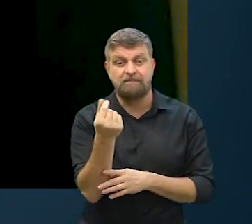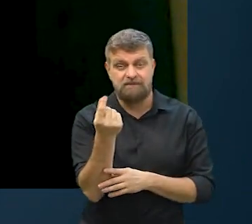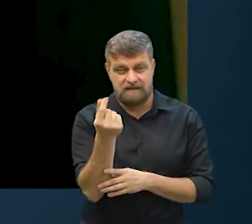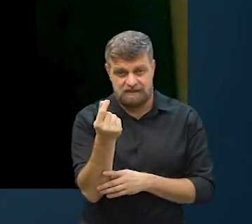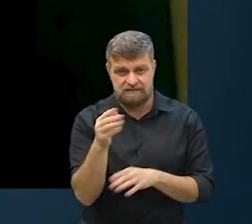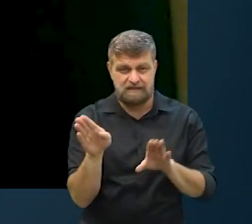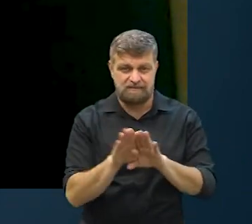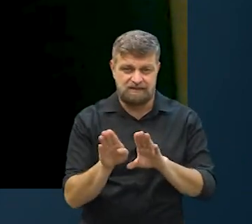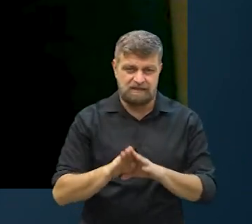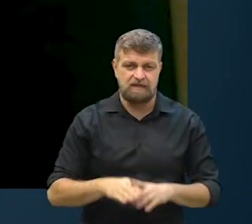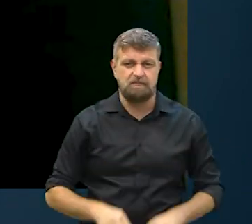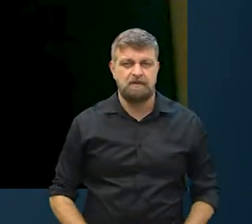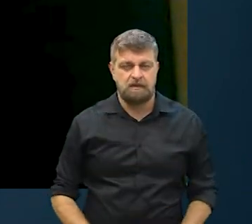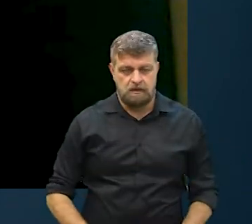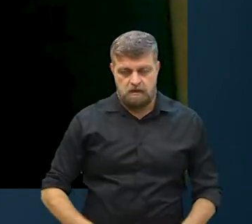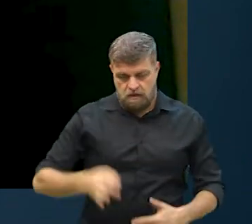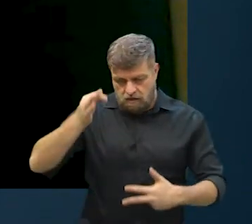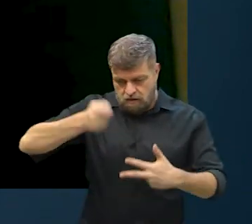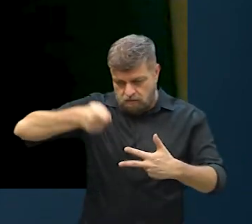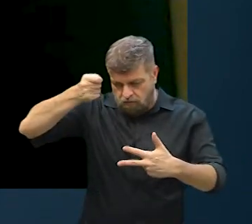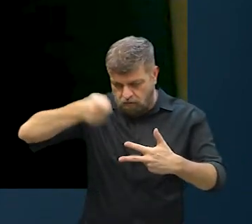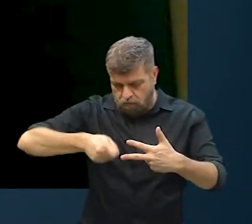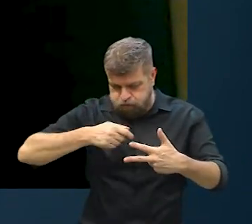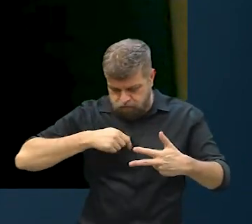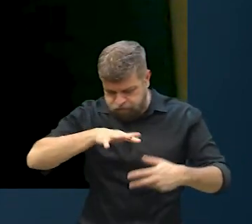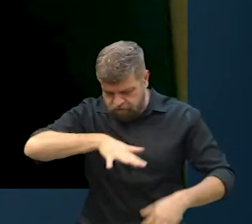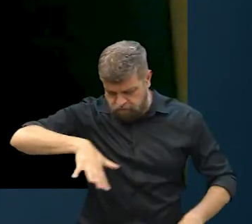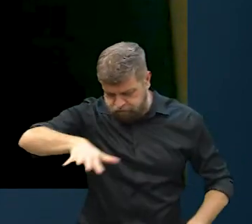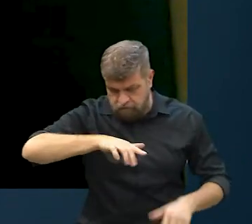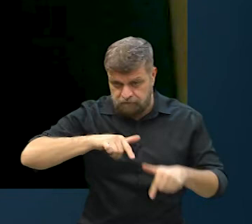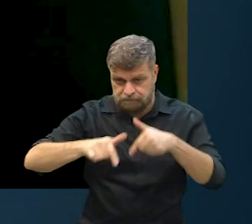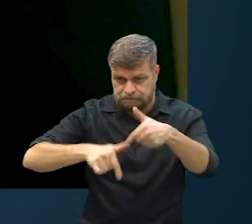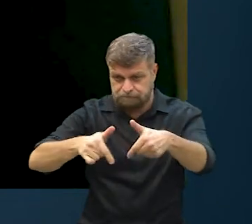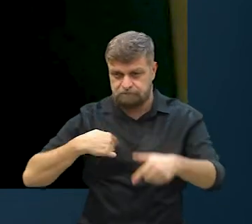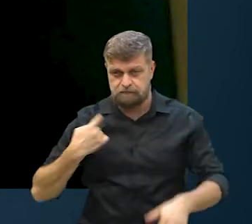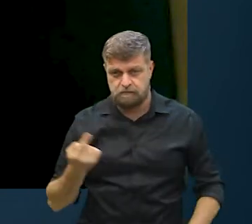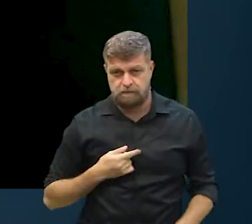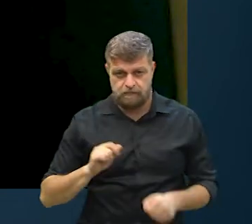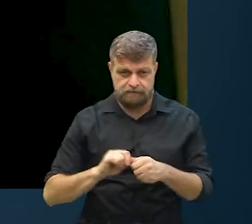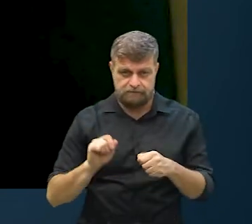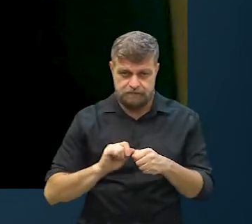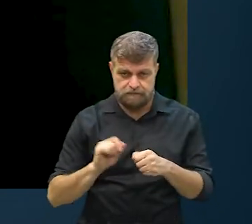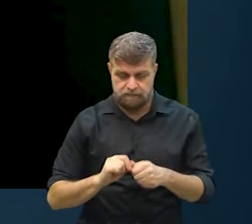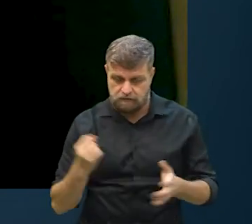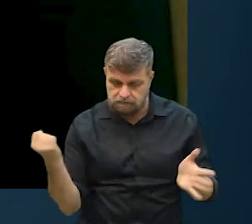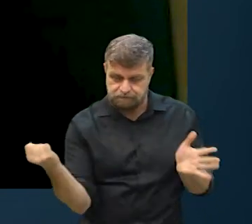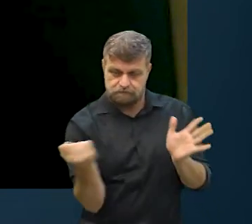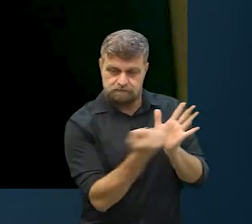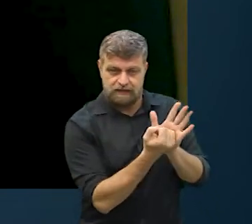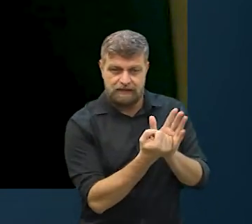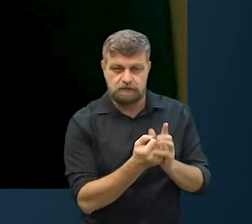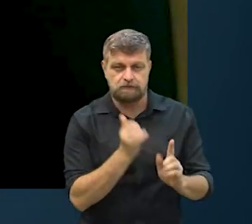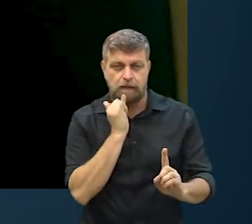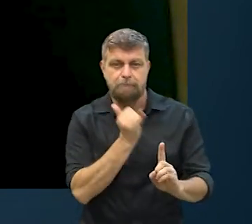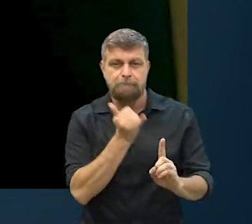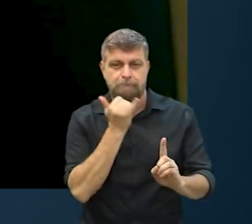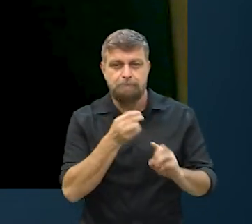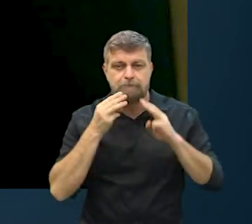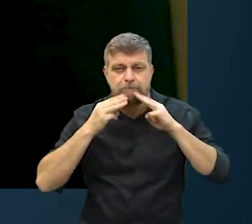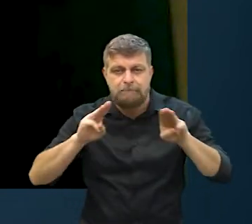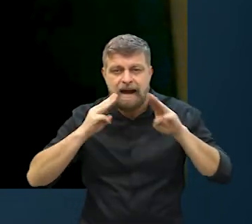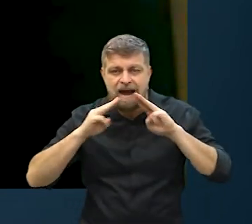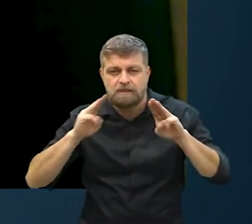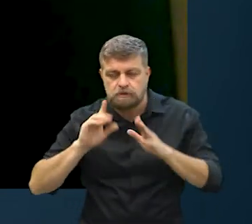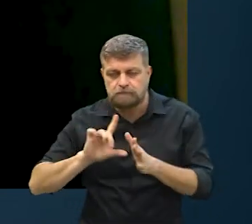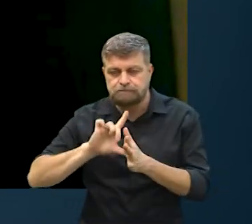também financeira, jurídica, validamos o nosso mercado, fizemos todo o processo de marca, marketing,